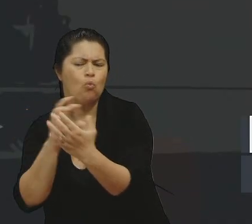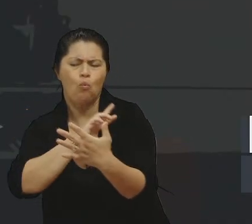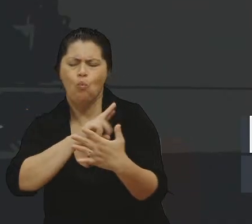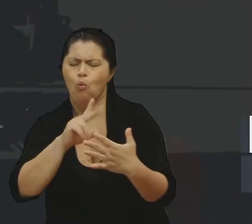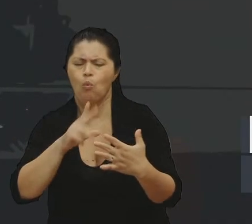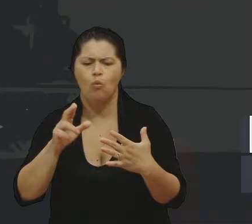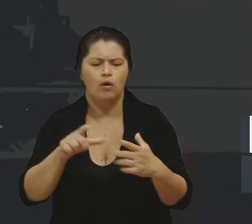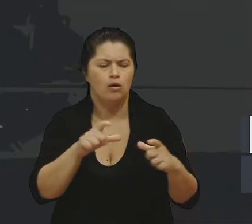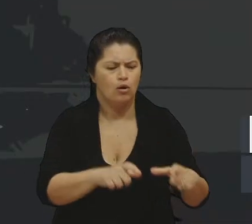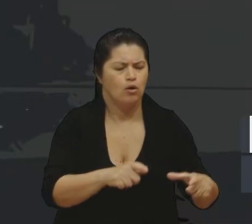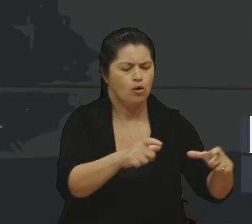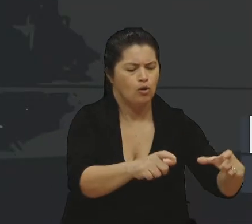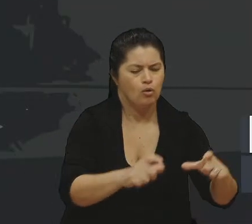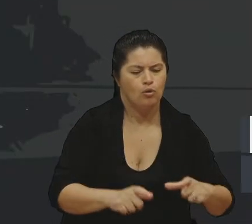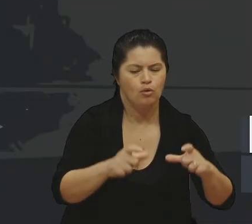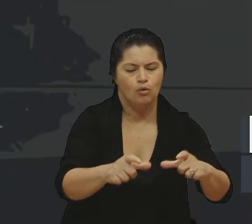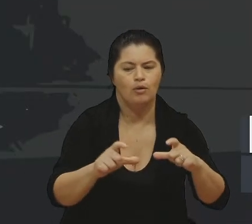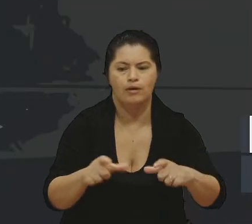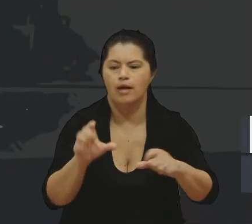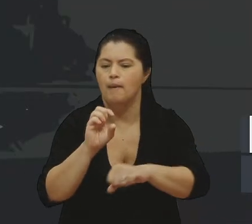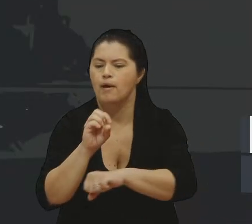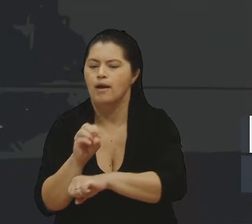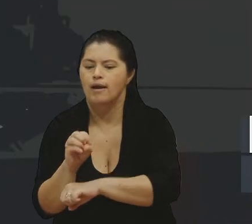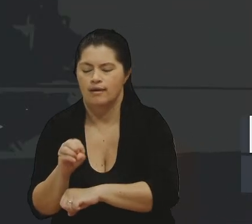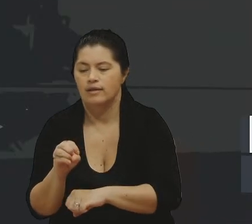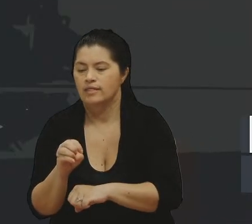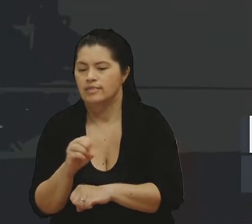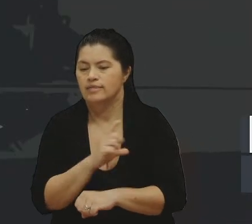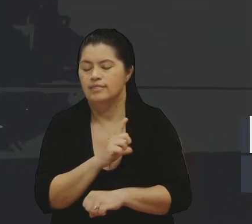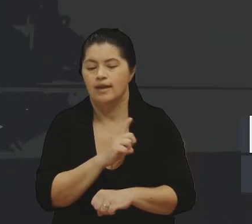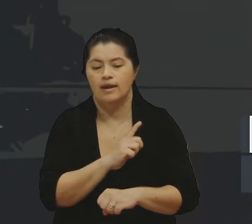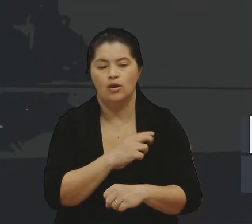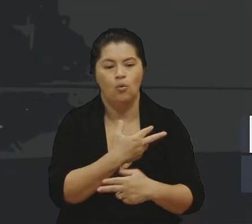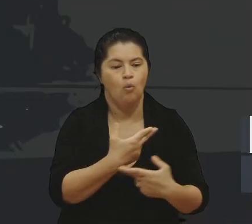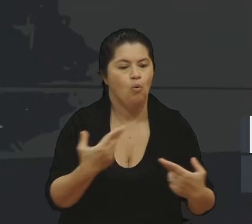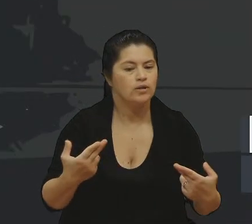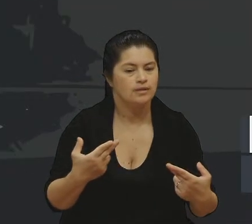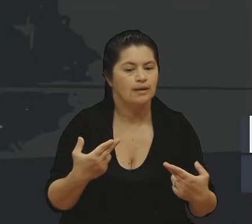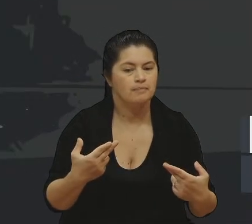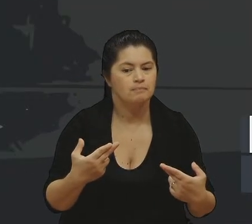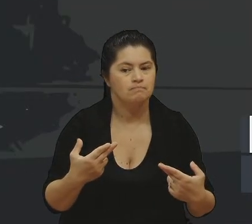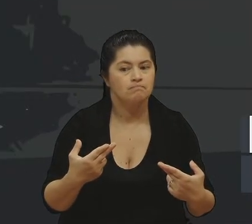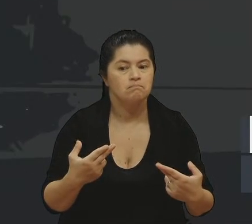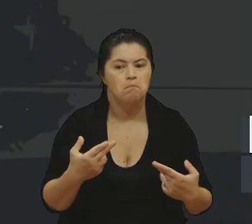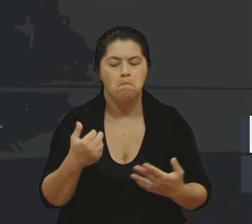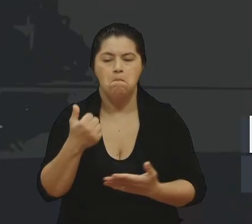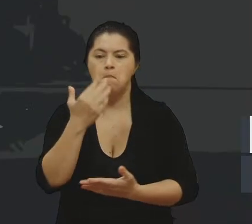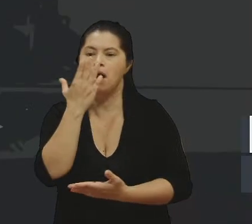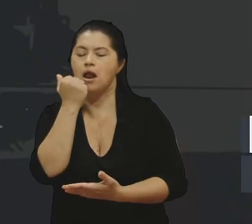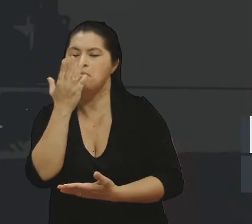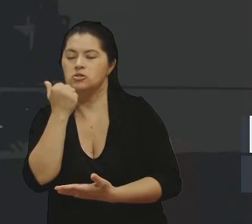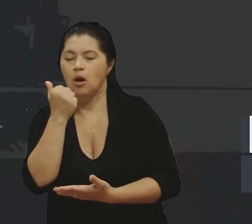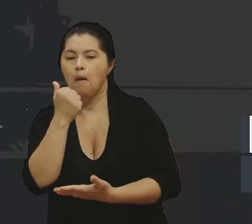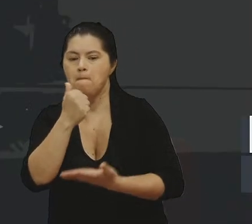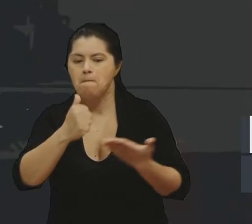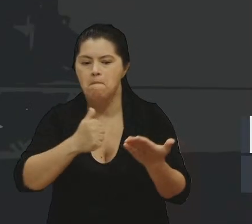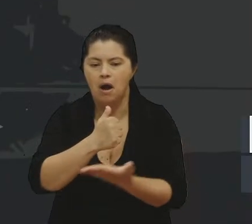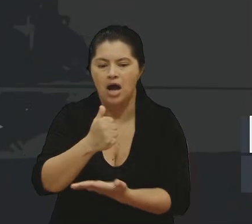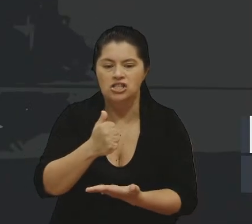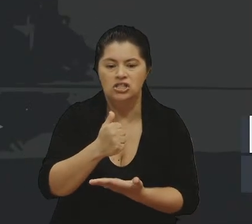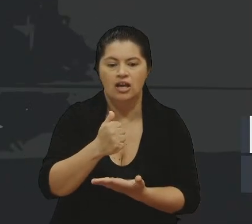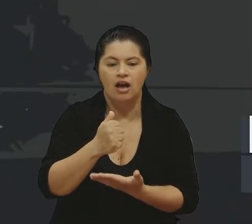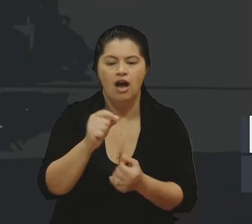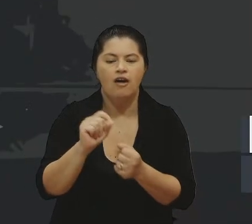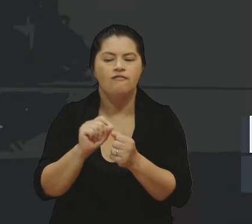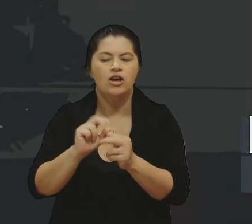que mais tem é exemplo na internet disso. De gente que pega uma coisa muito básica e transforma em gourmet. A alimentação é uma delas, né? A gente vê churros gourmet.